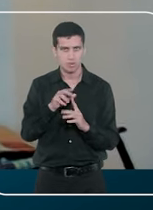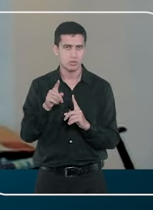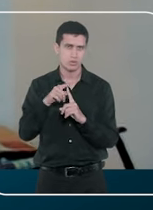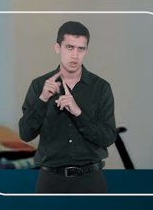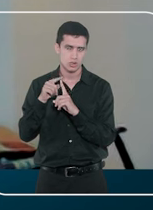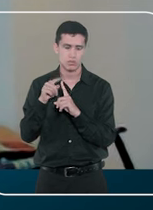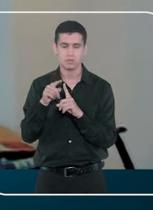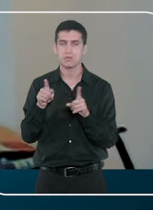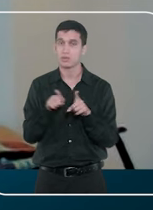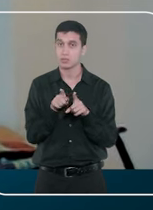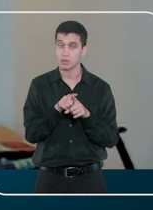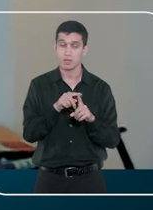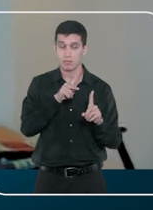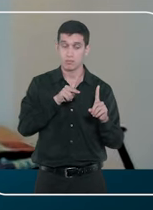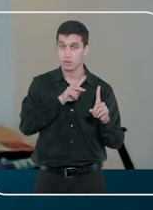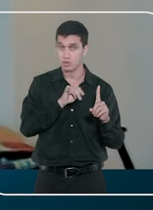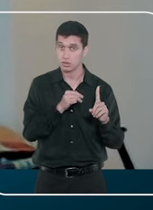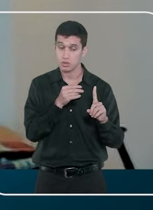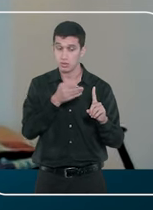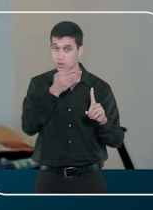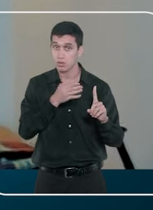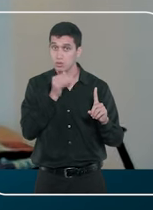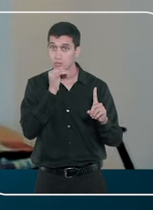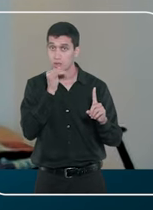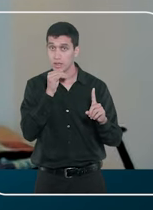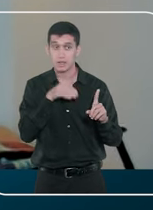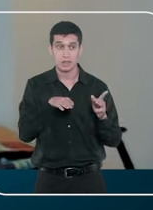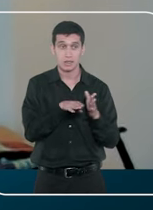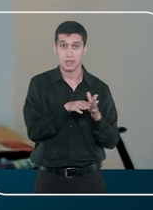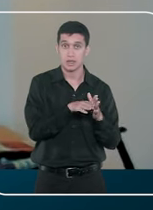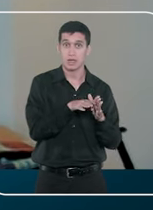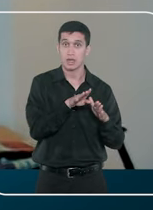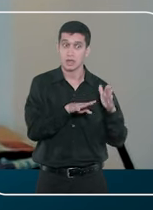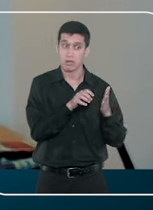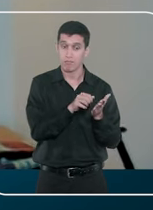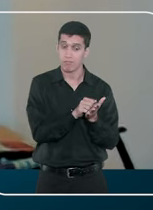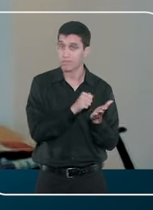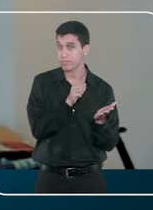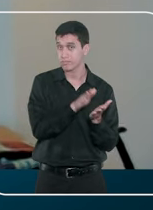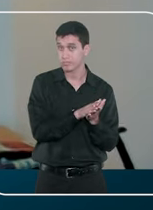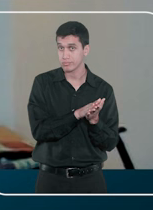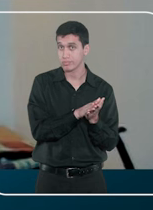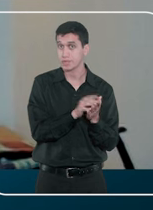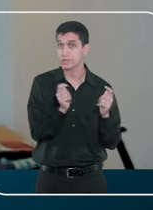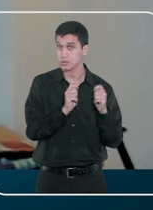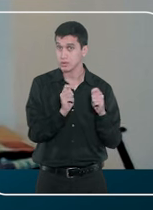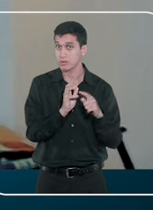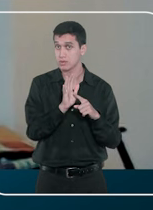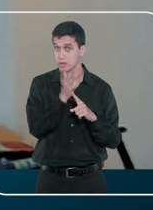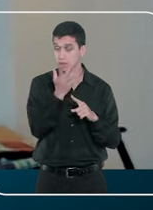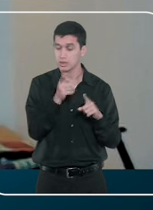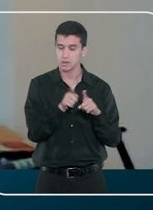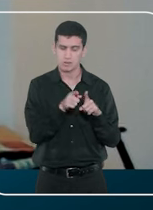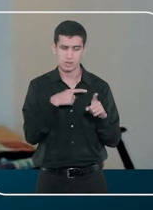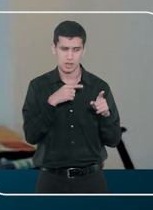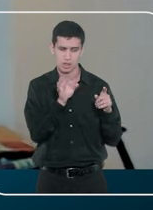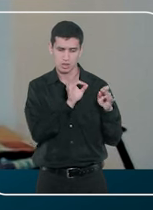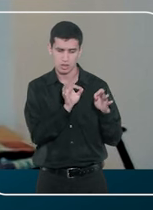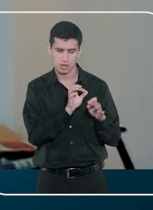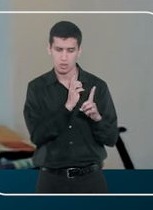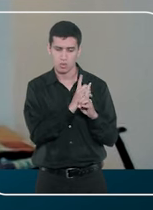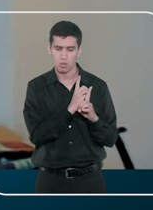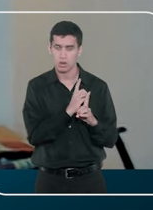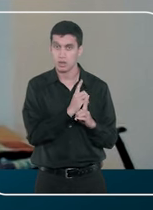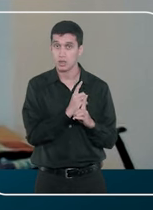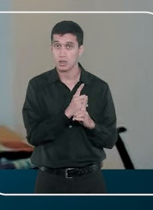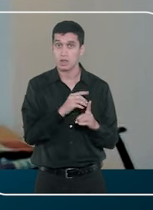jurídica em patamar considerável, por exemplo, em até 2/3 de eventual multa aplicável, e ter projeções ativas